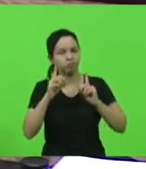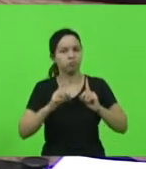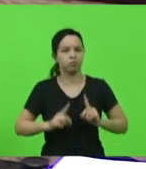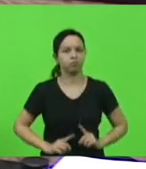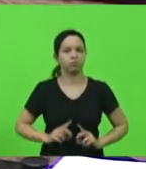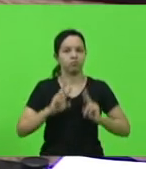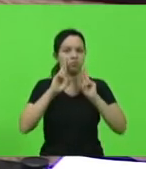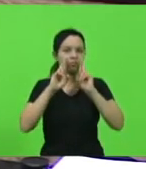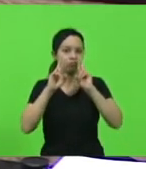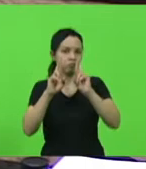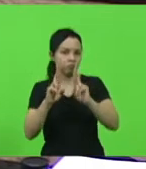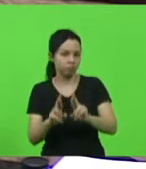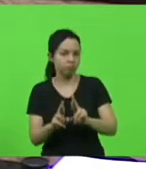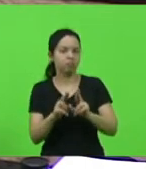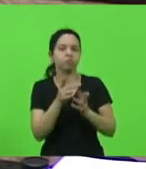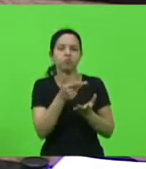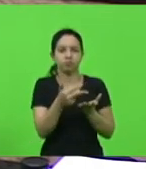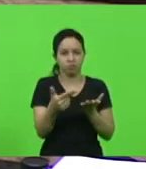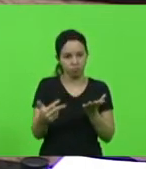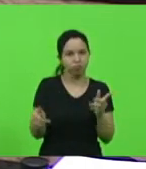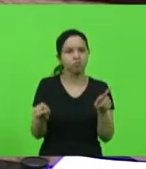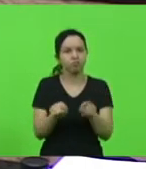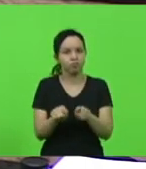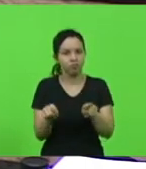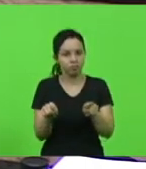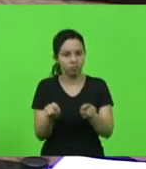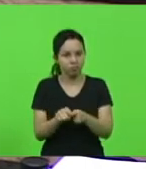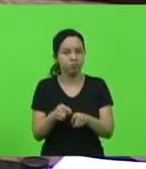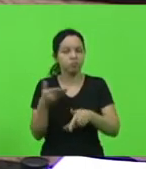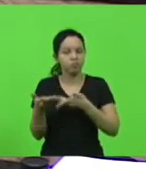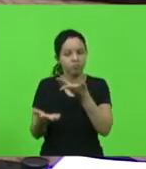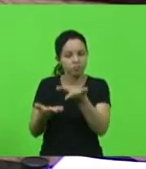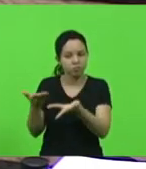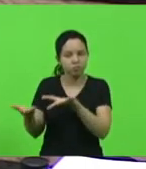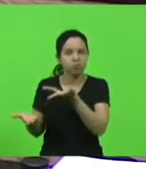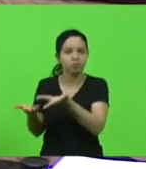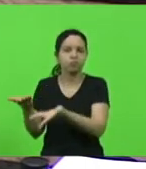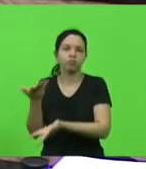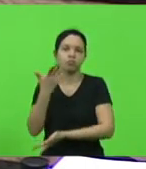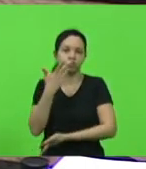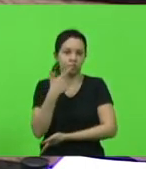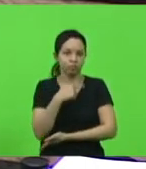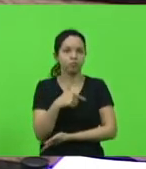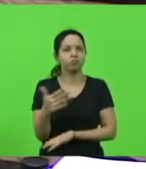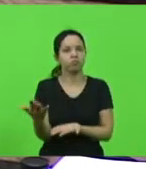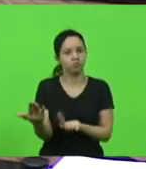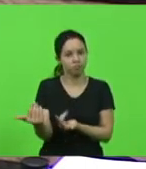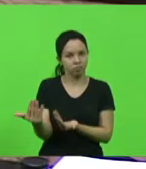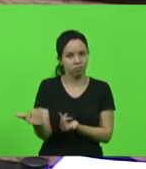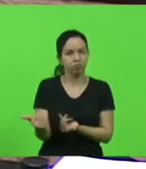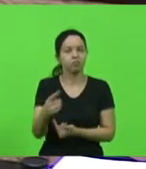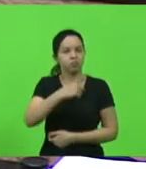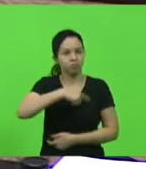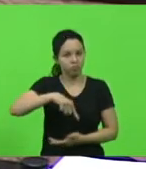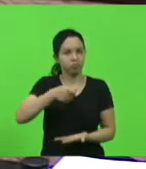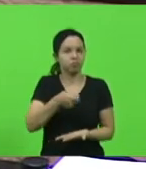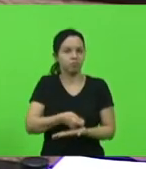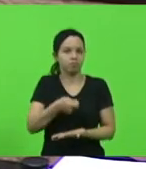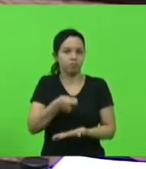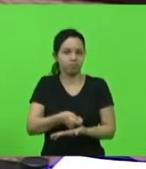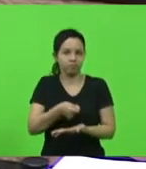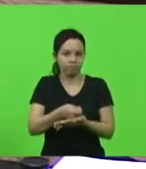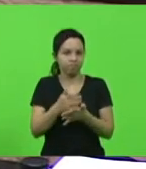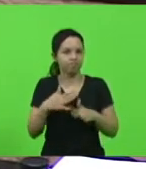respeito, entre outros. E zelar pelas nossas crianças e adolescentes é um dever de todos nós. Era isso,